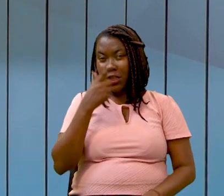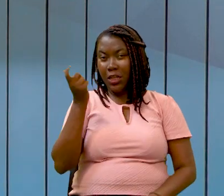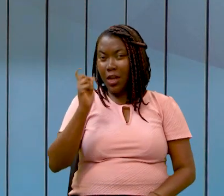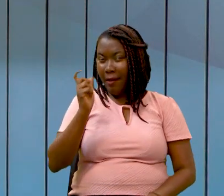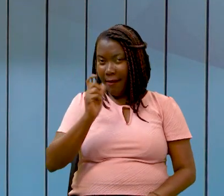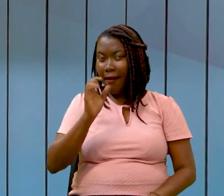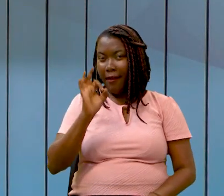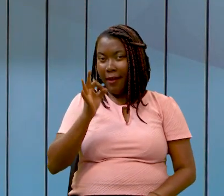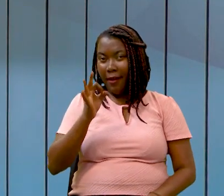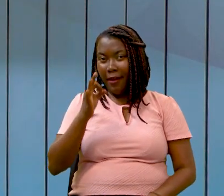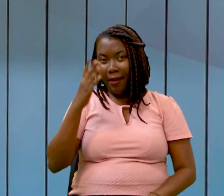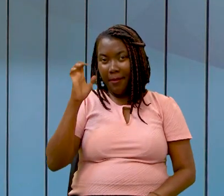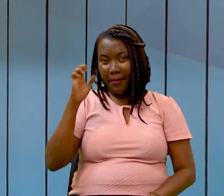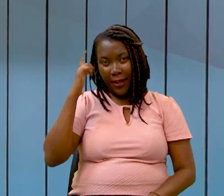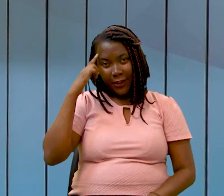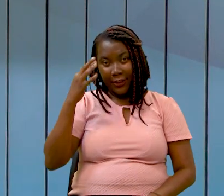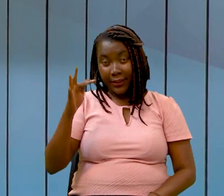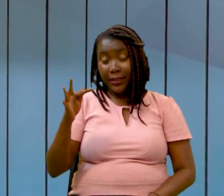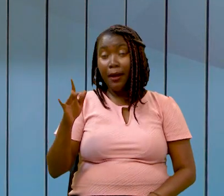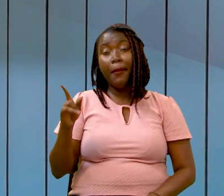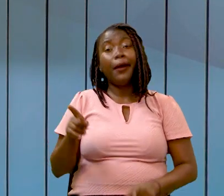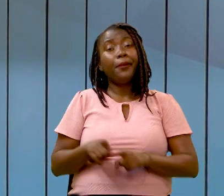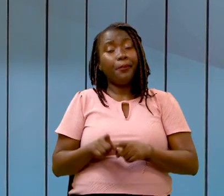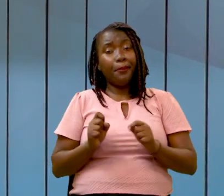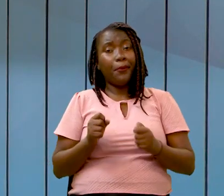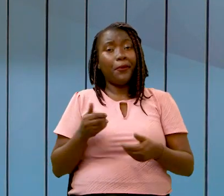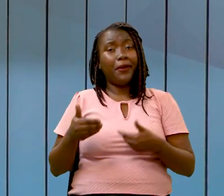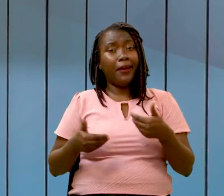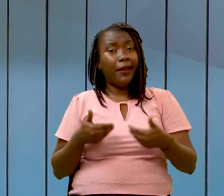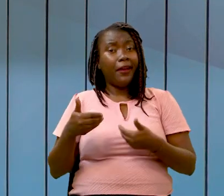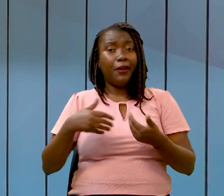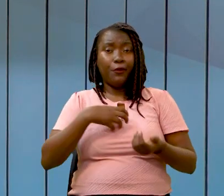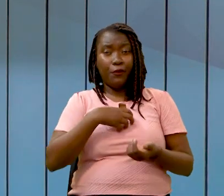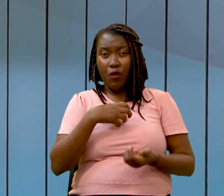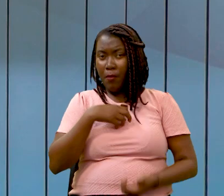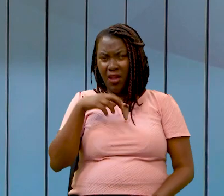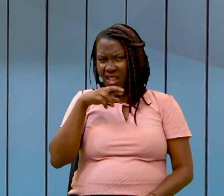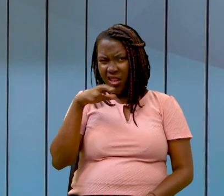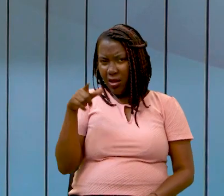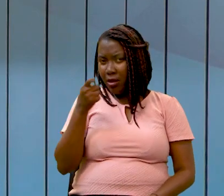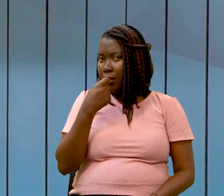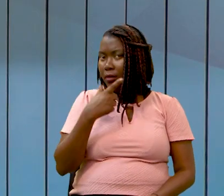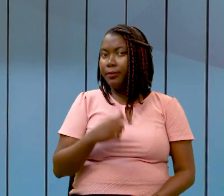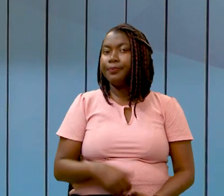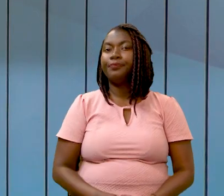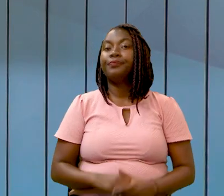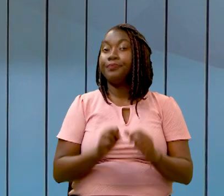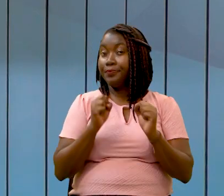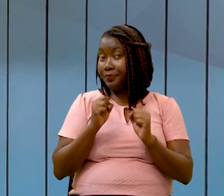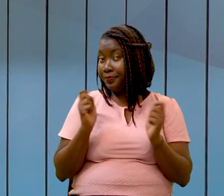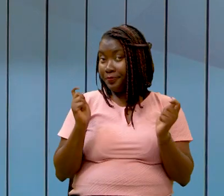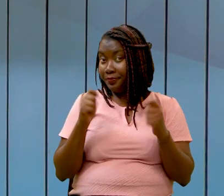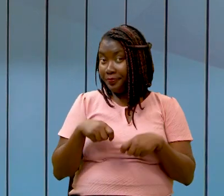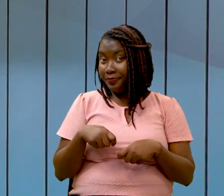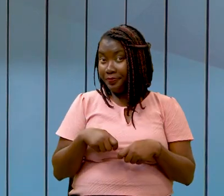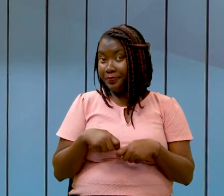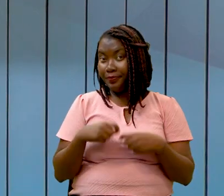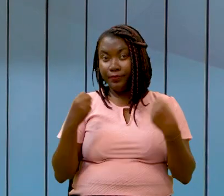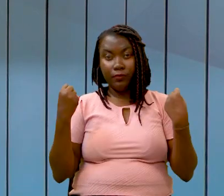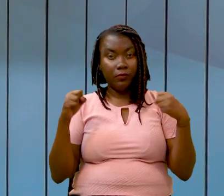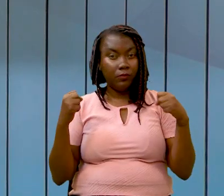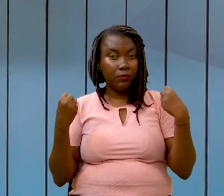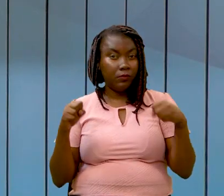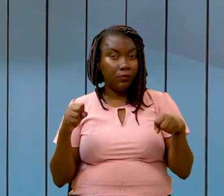diversos medicamentos, né, para enxaqueca. Mas a enxaqueca também, ela pode ser tratada de uma forma não medicamentosa? Isso